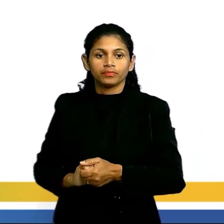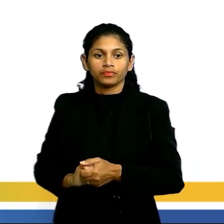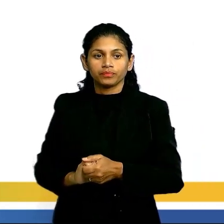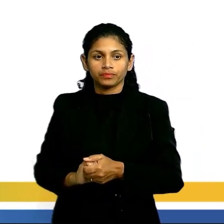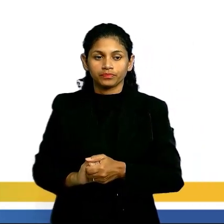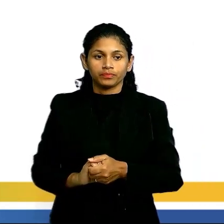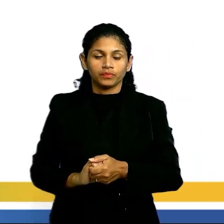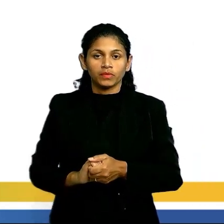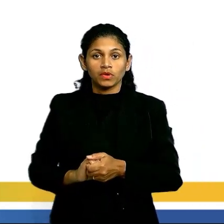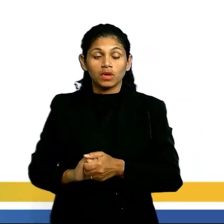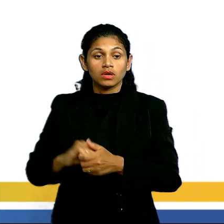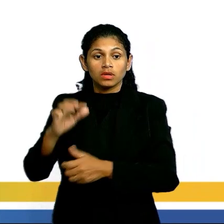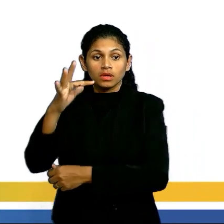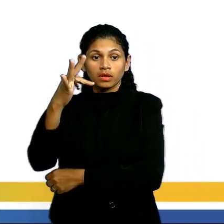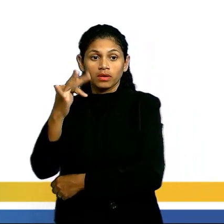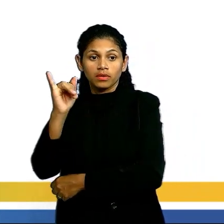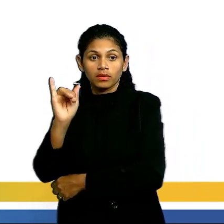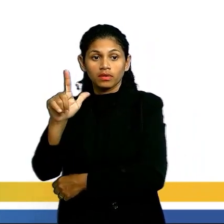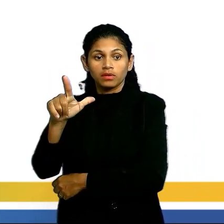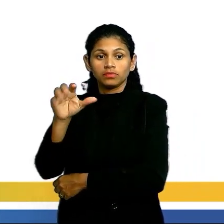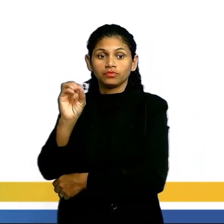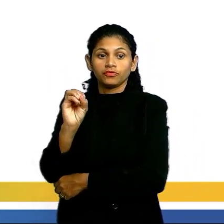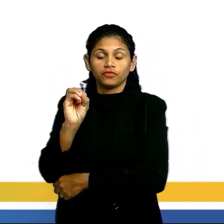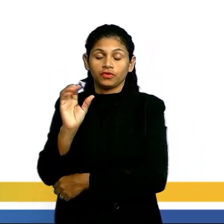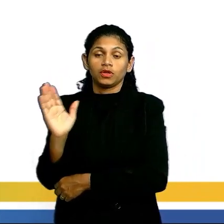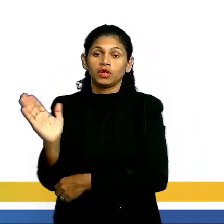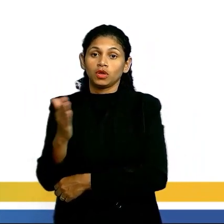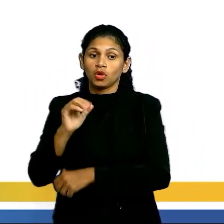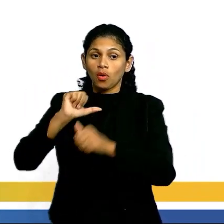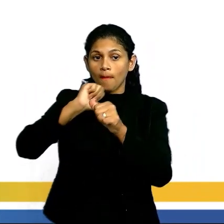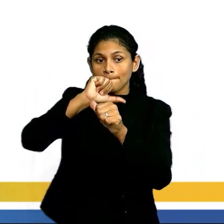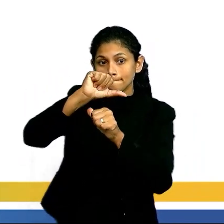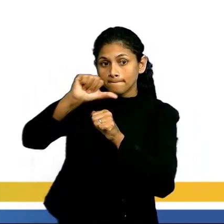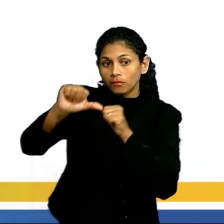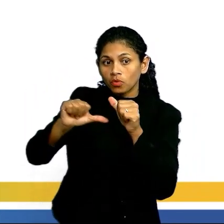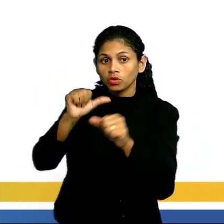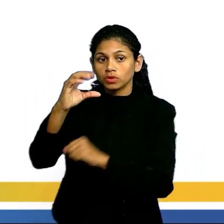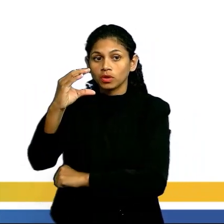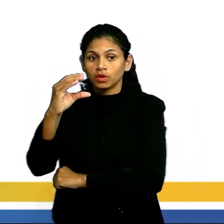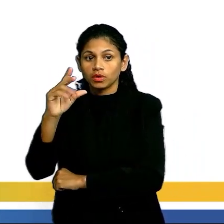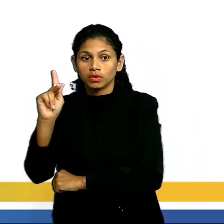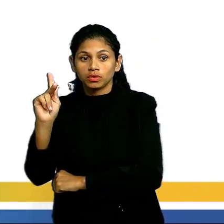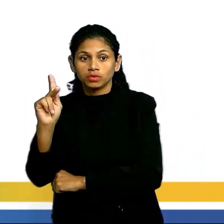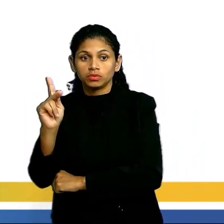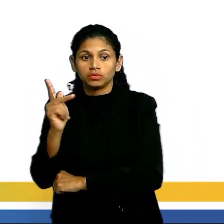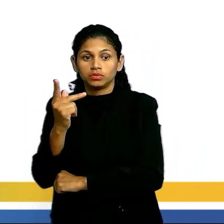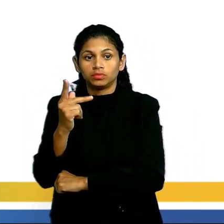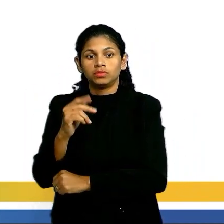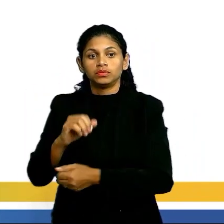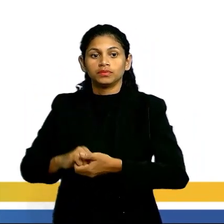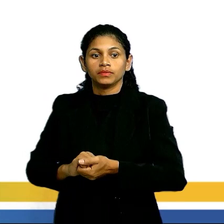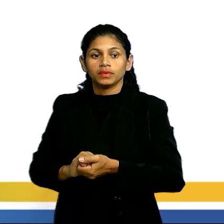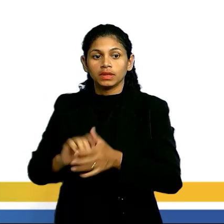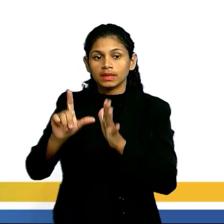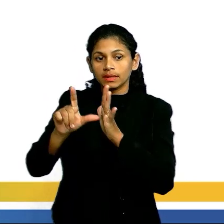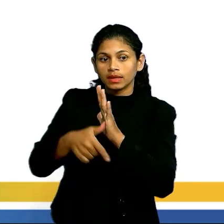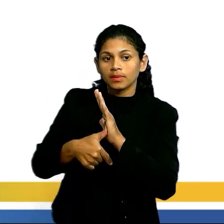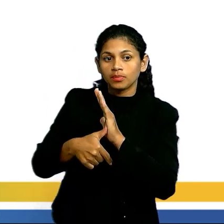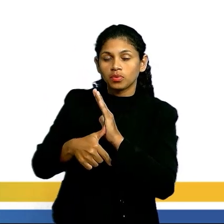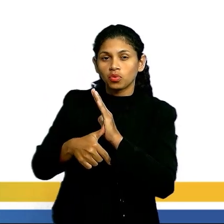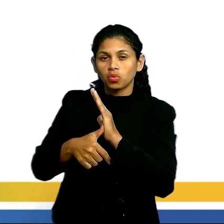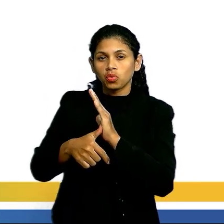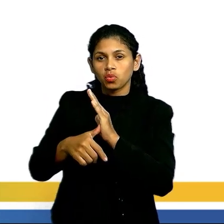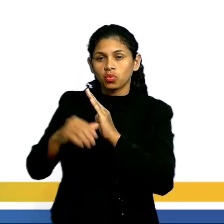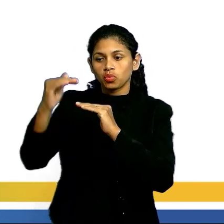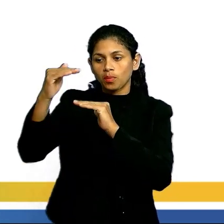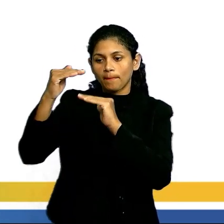animal. Por filo, já é um filo cordata, que são os cordatos aqui. Depois, o subfilo